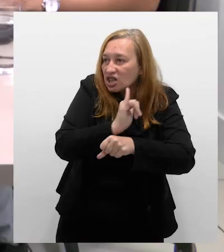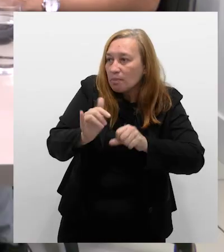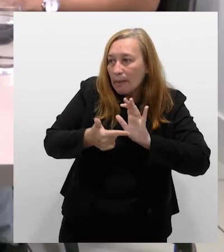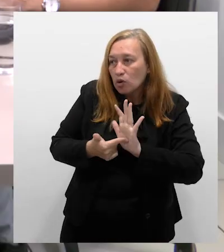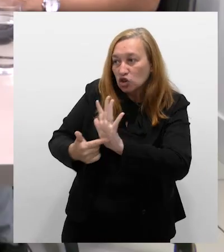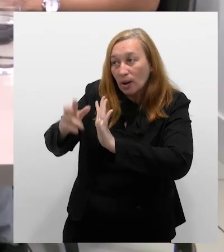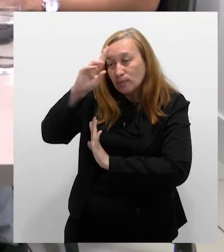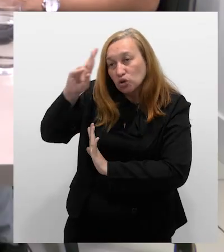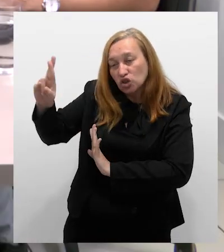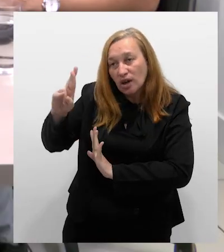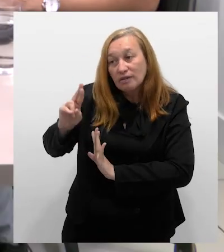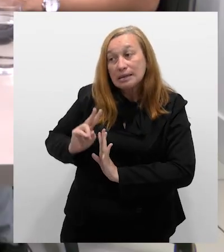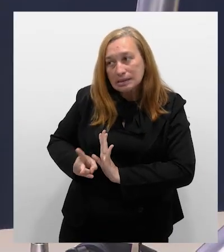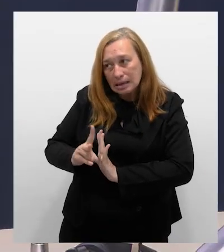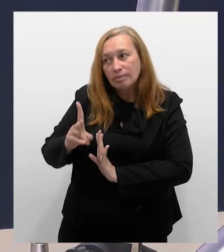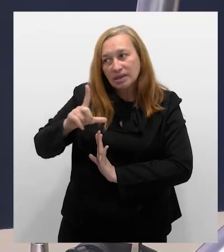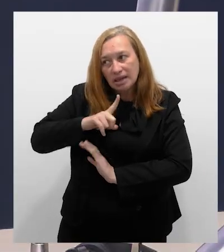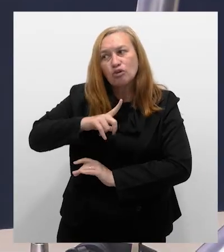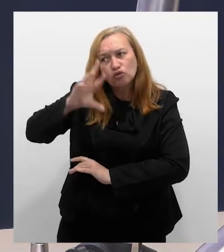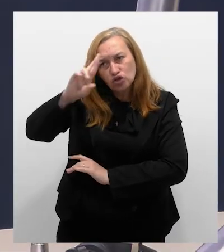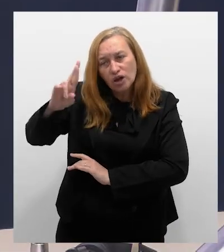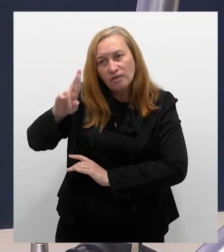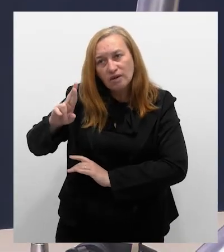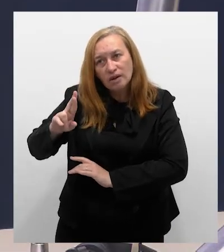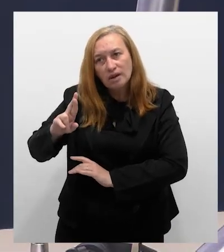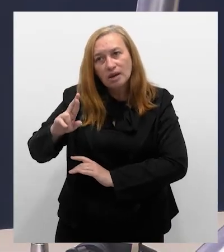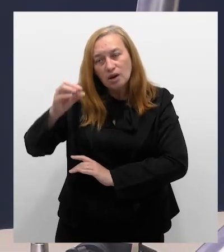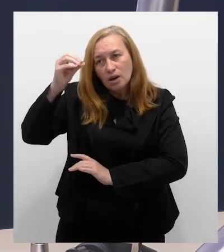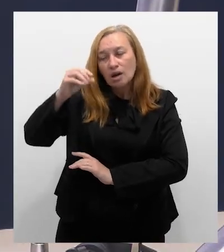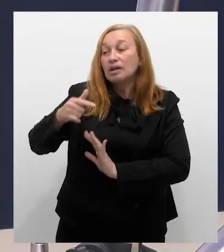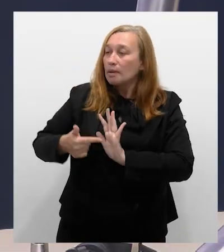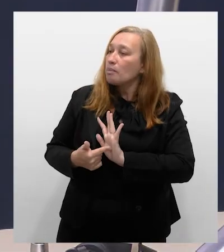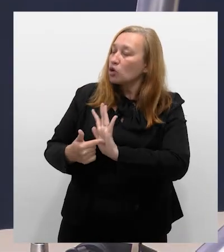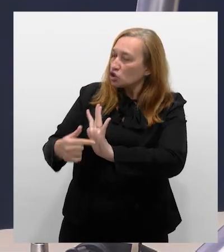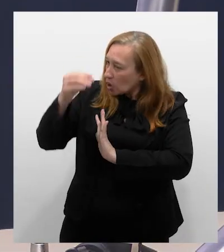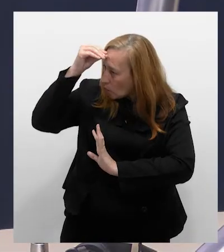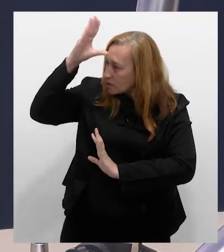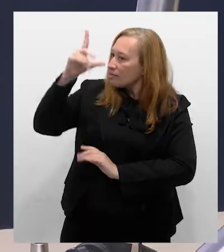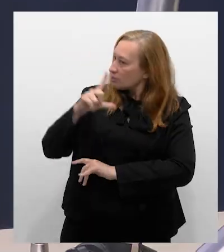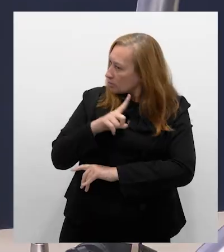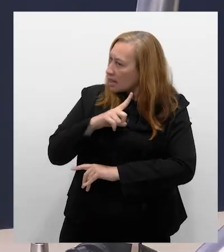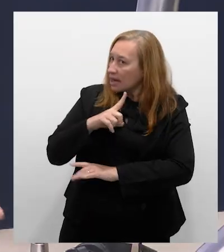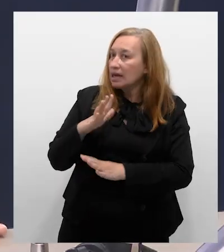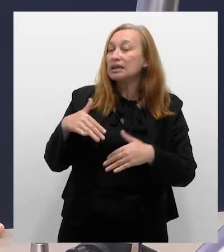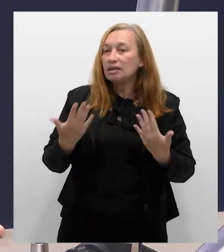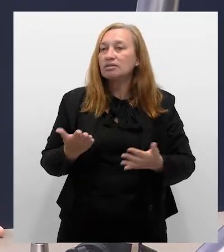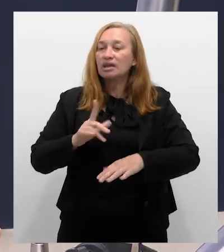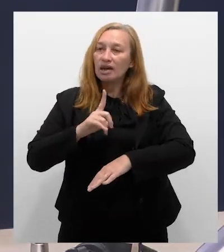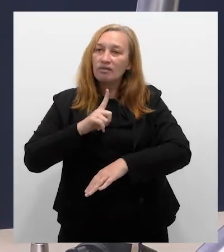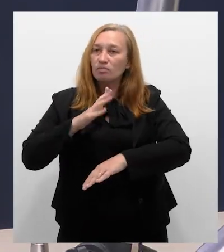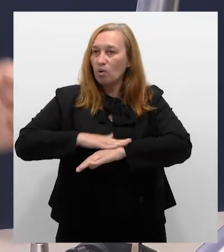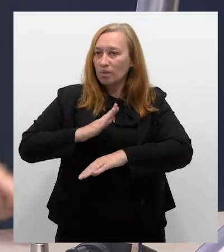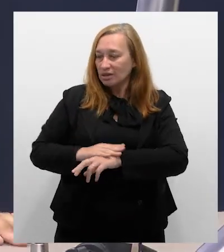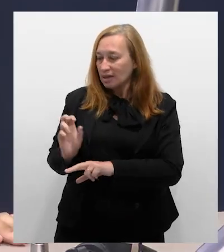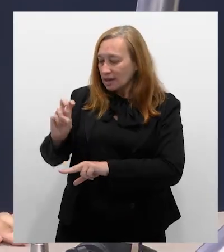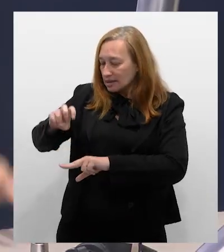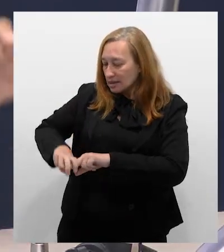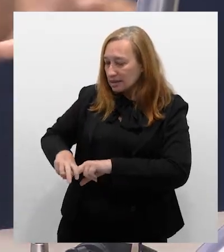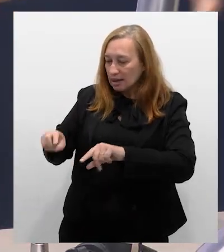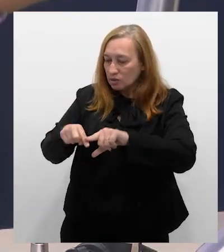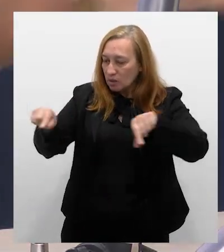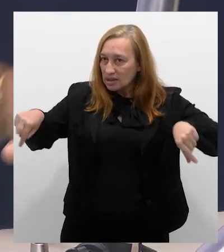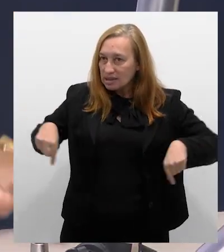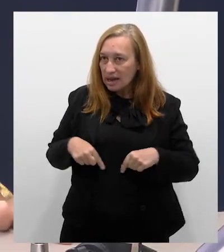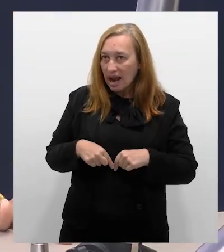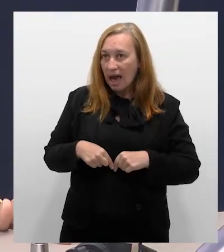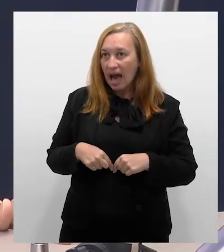mostrar pro dono, né? Porque a gente sempre tem um chefe, um dono, que eu tenho conhecimento. Então, num determinado momento que ele estava